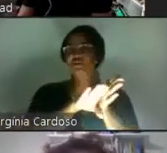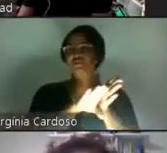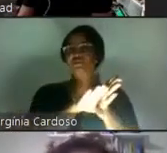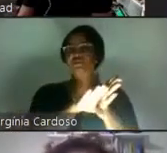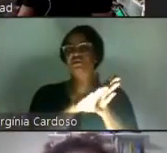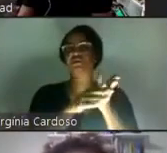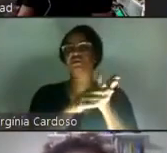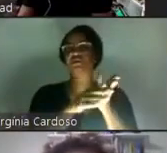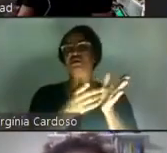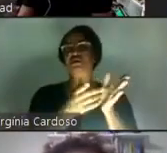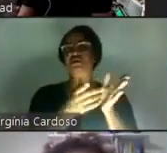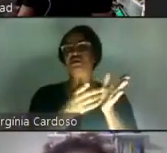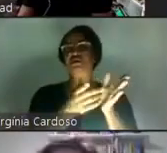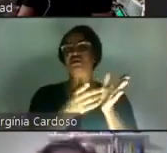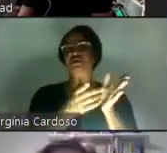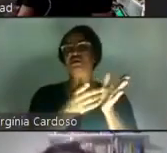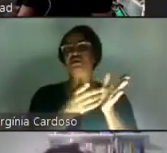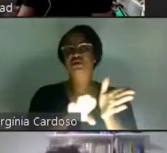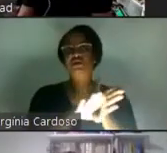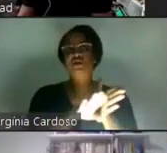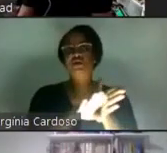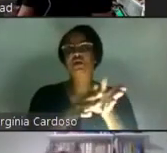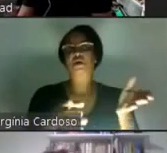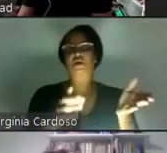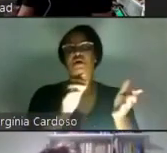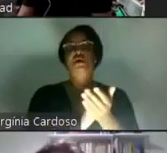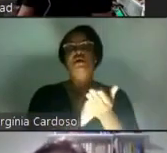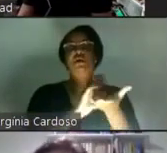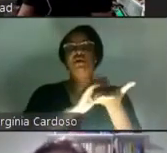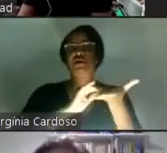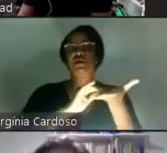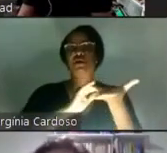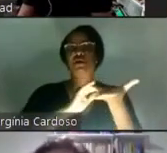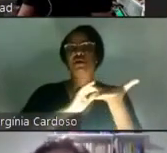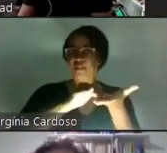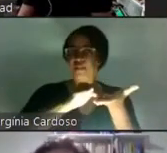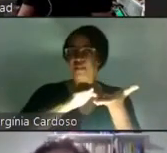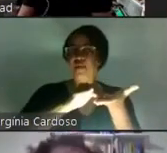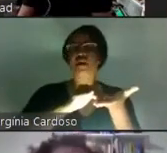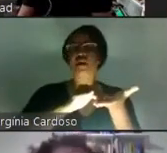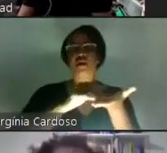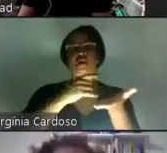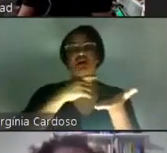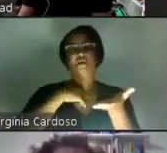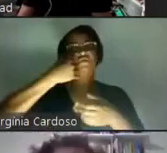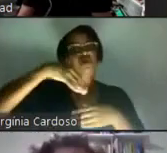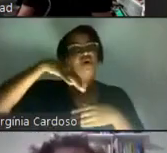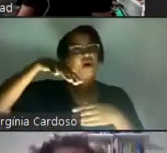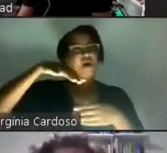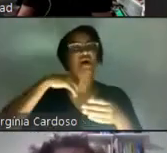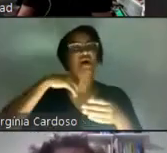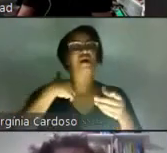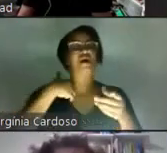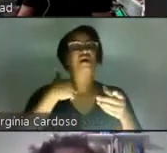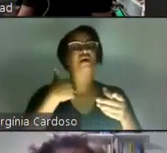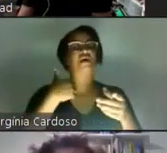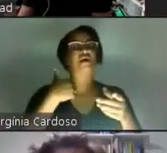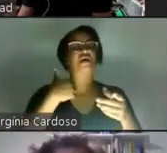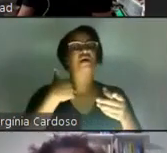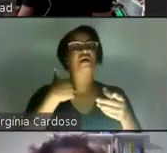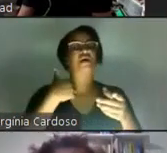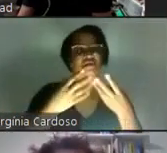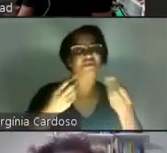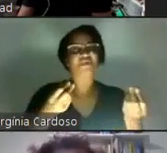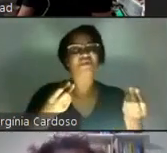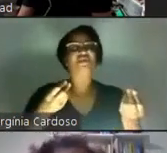chega a tiragem, vai ser uma tiragem braille, e aí que é muito caro e dá trabalho e tal, mas aí quando vai chegar